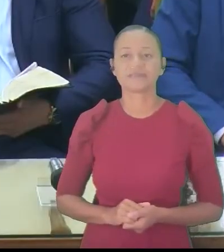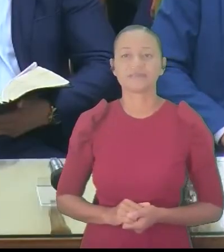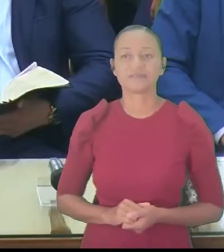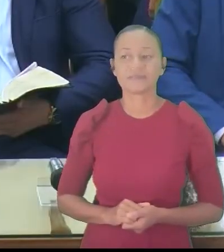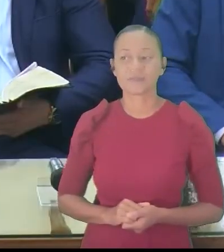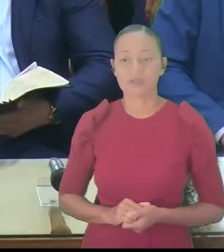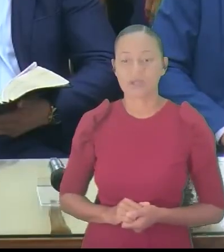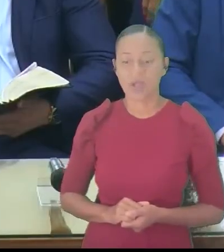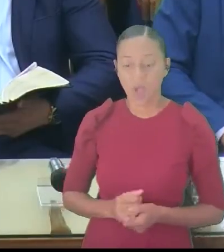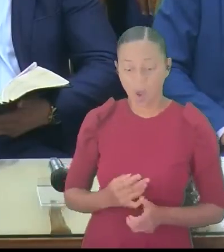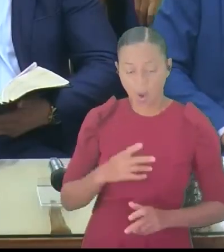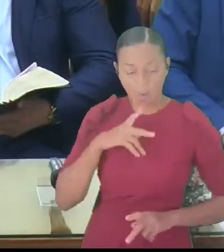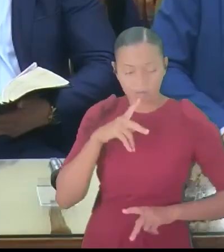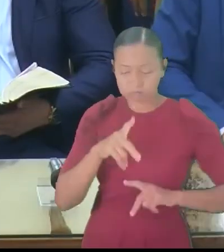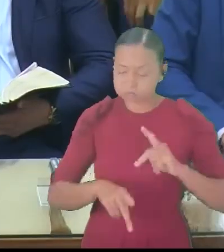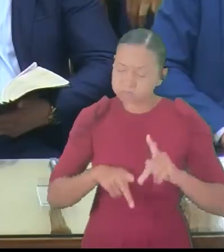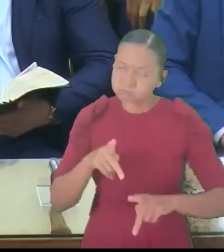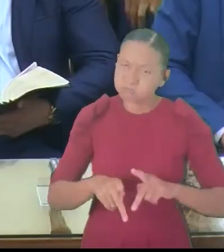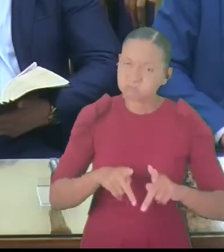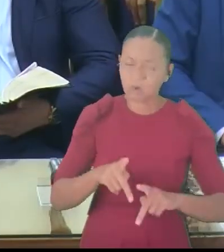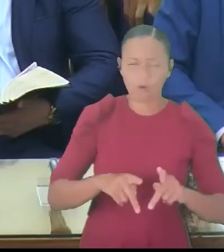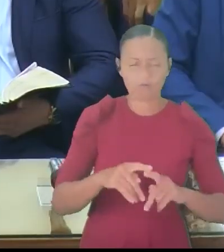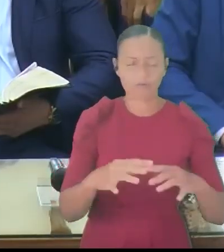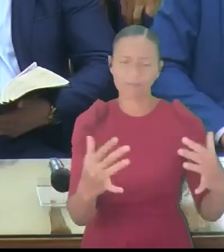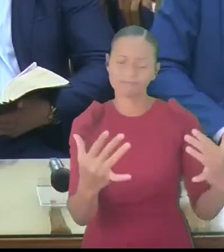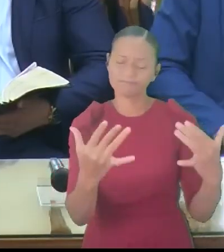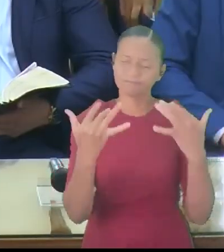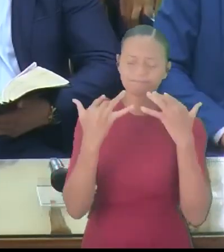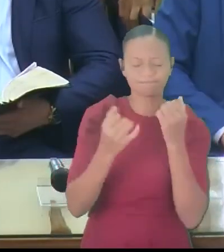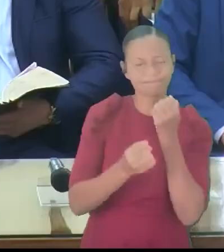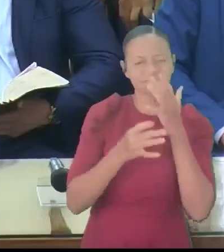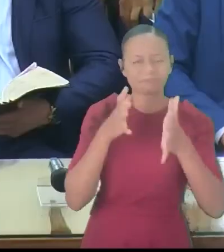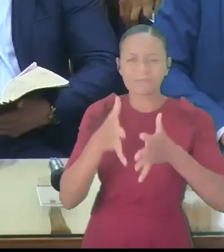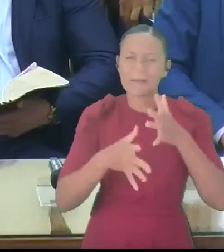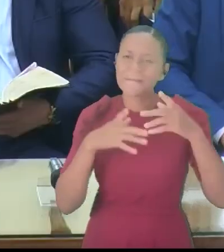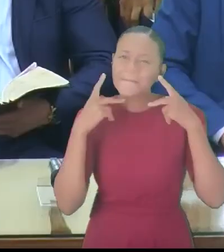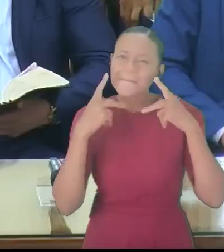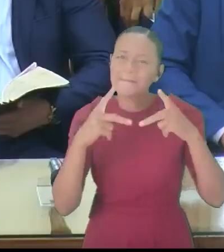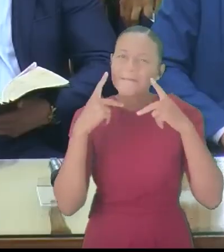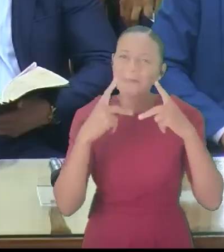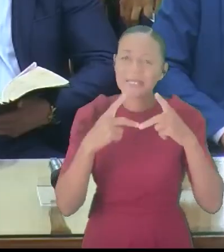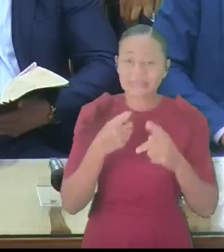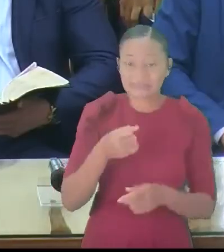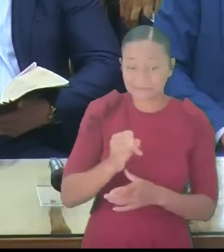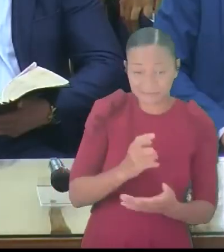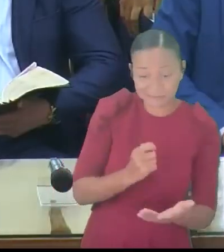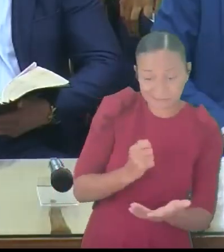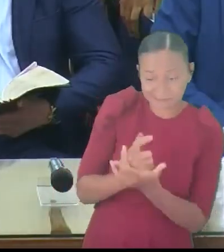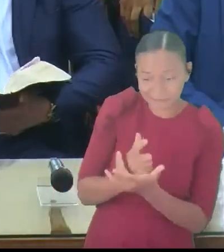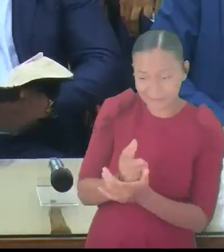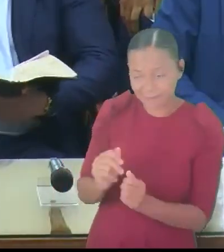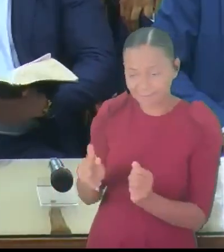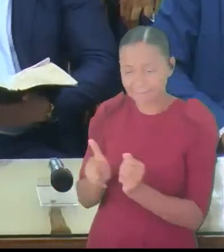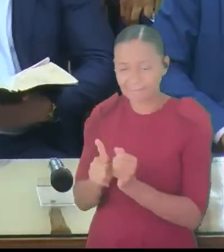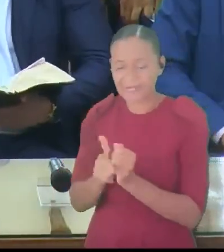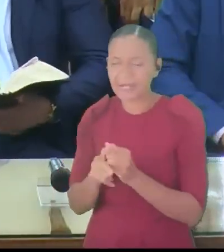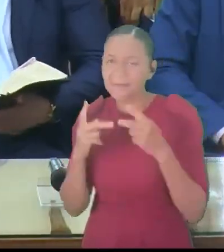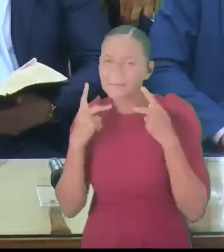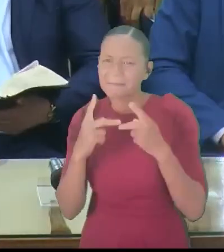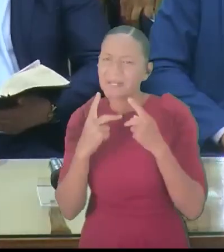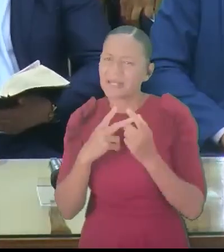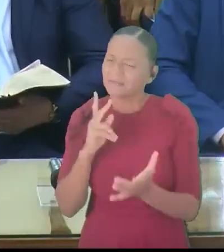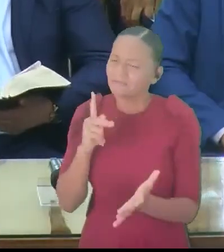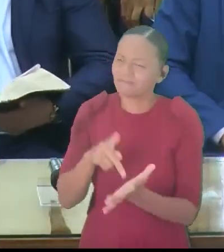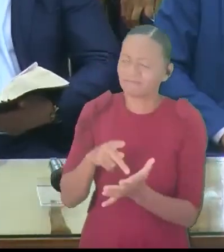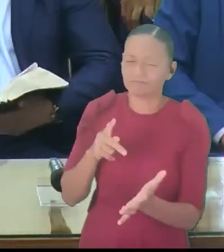O povo ouvindo a palavra, o povo ouvindo o evangelho, irmão, uma pregação dessa, se fosse pagar Pedro, uma pregação dessa, com a